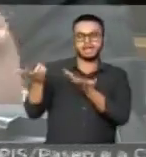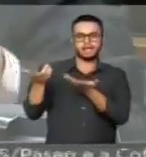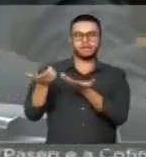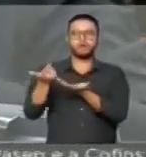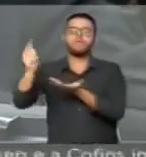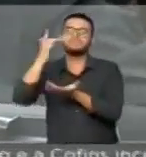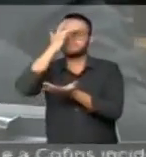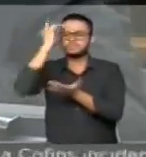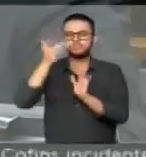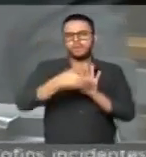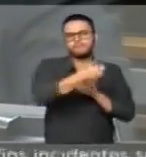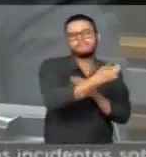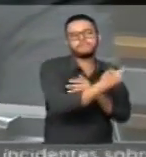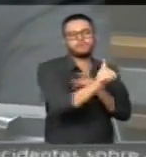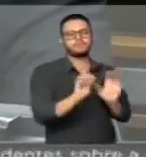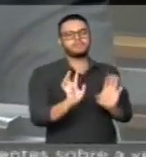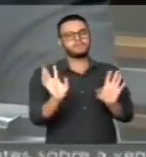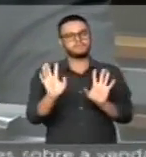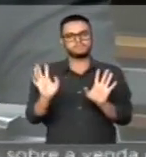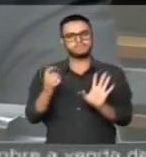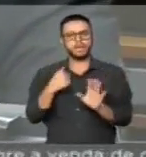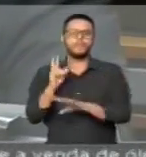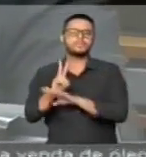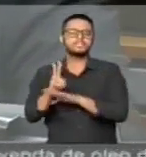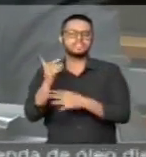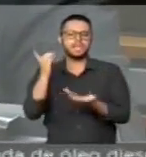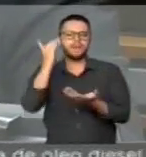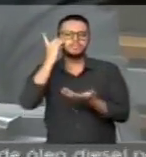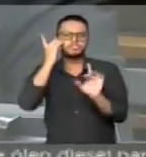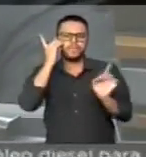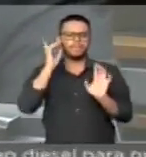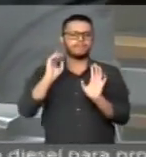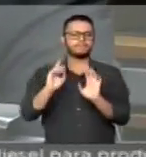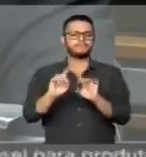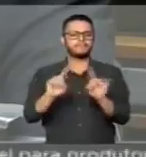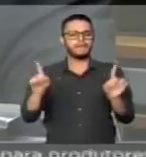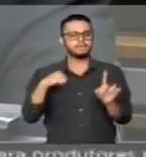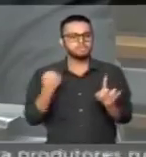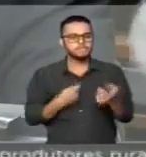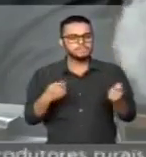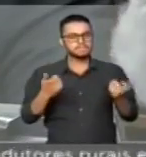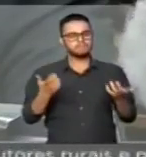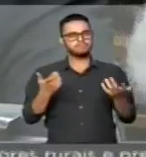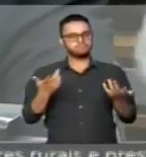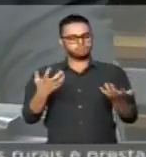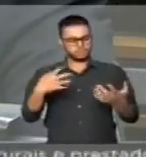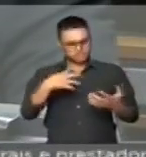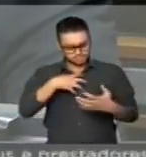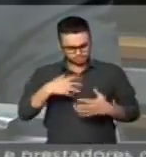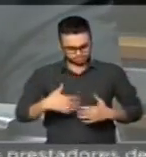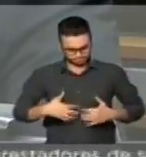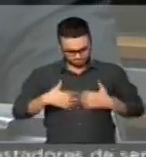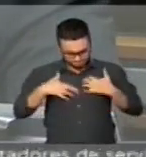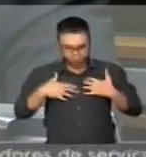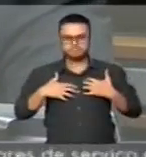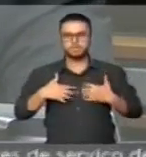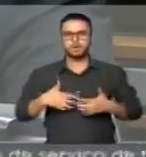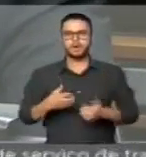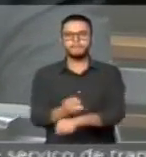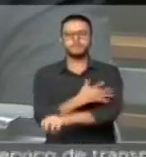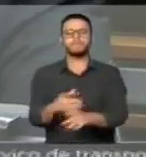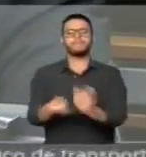estou aqui os defendendo, porque eu fui relator e votei também a favor da retirada. Mas nós temos que ter espírito público. Nós temos que fazer o nosso dever, apesar de não ter